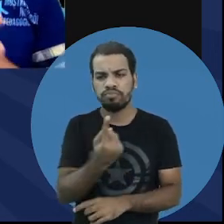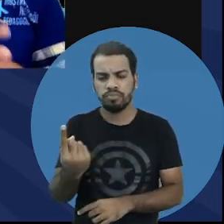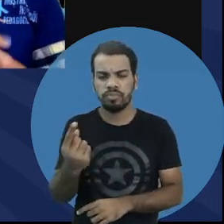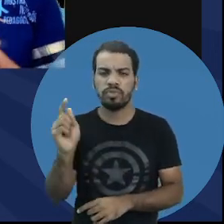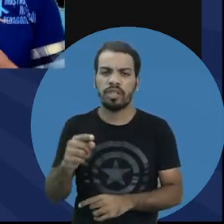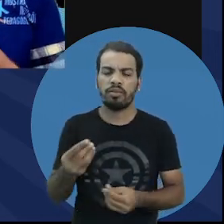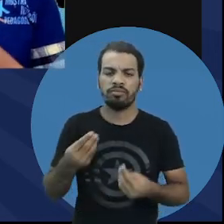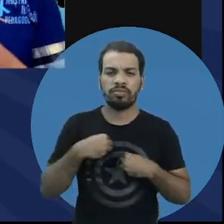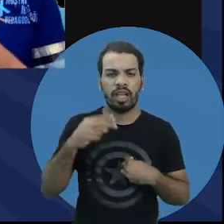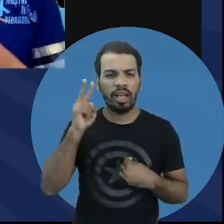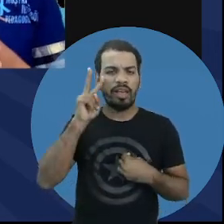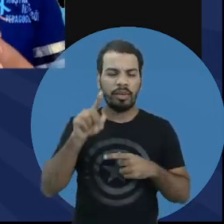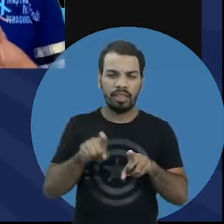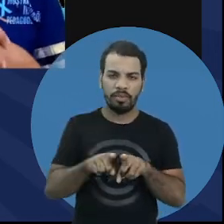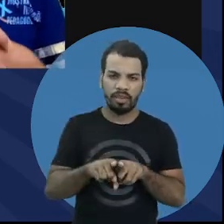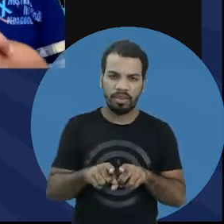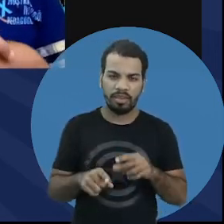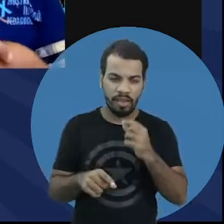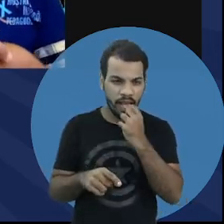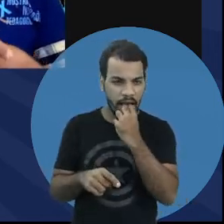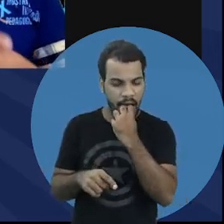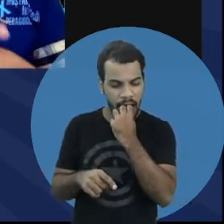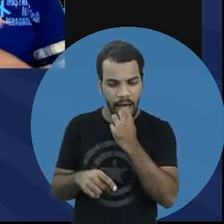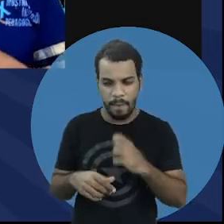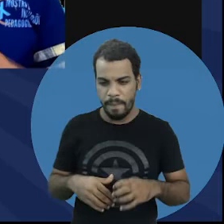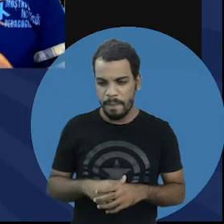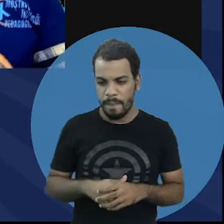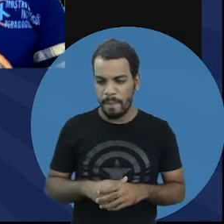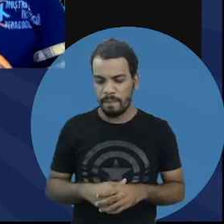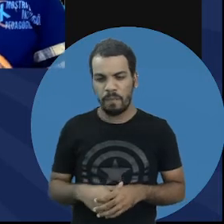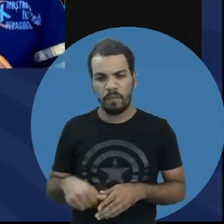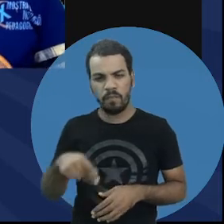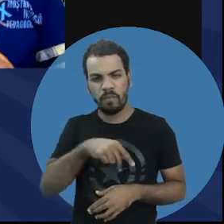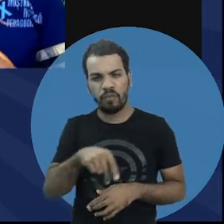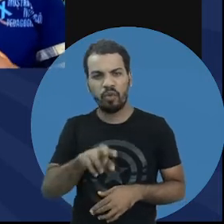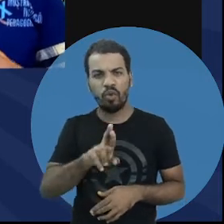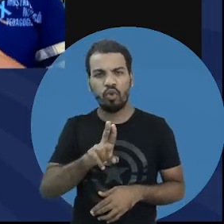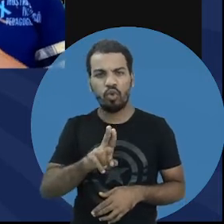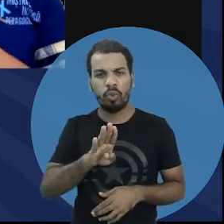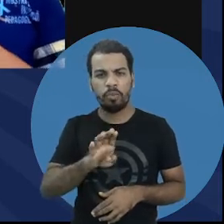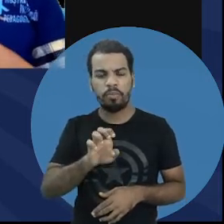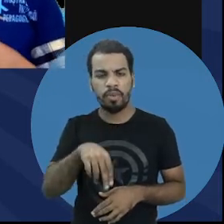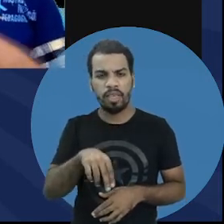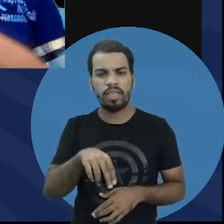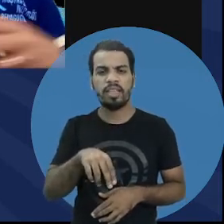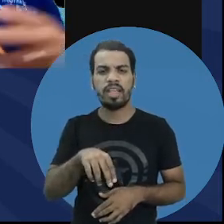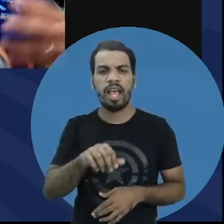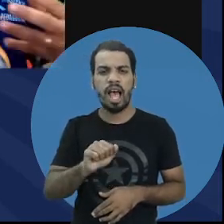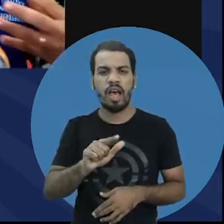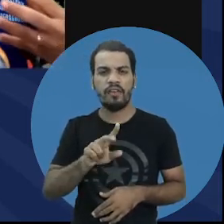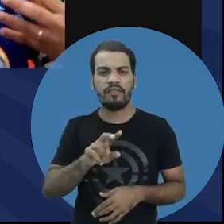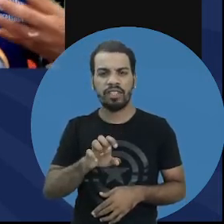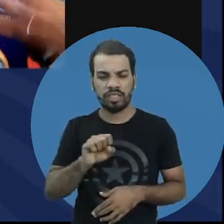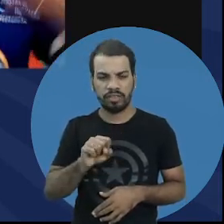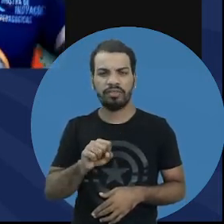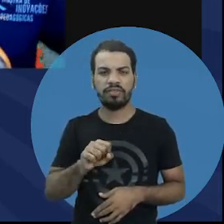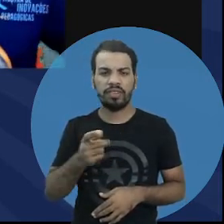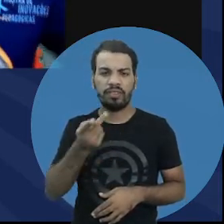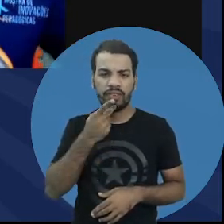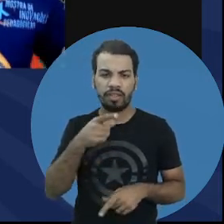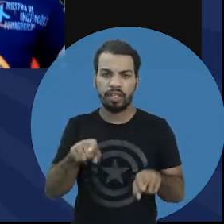me faz lembrar também uma fala do professor Rubem Alves, que falava justamente sobre